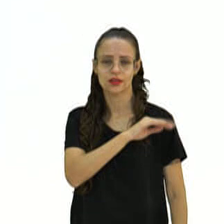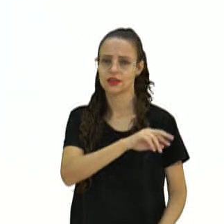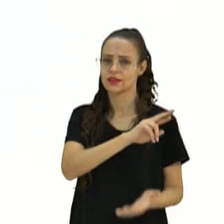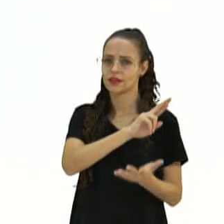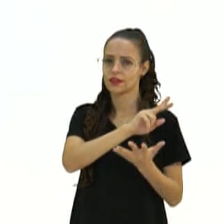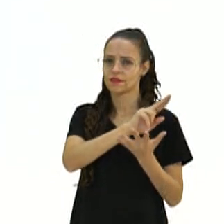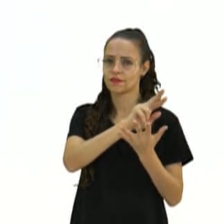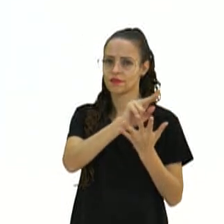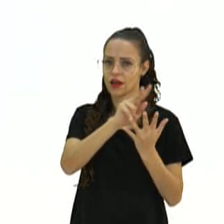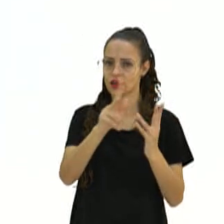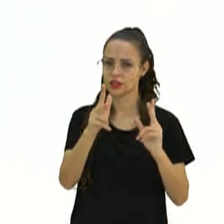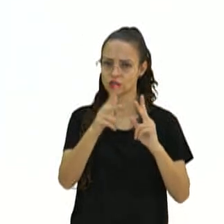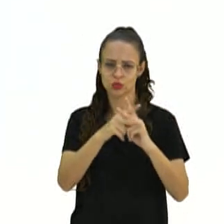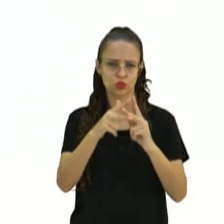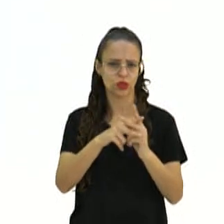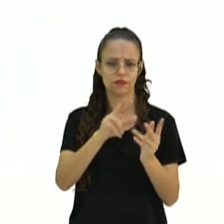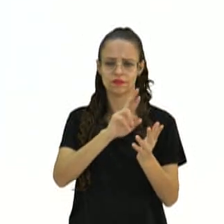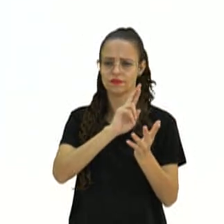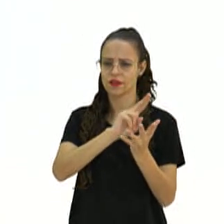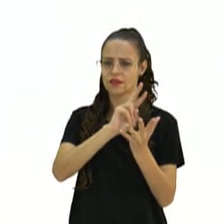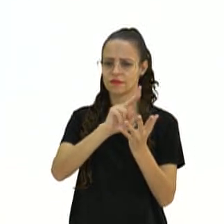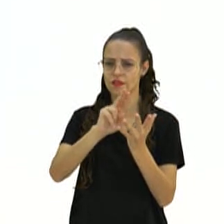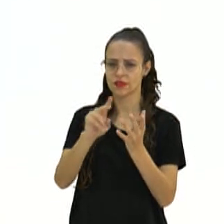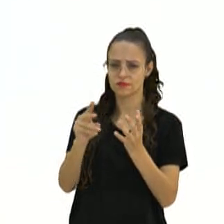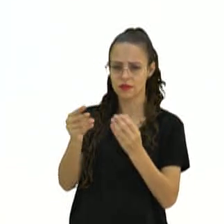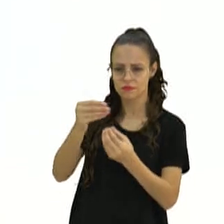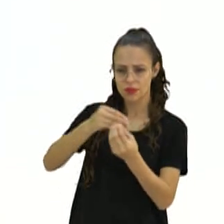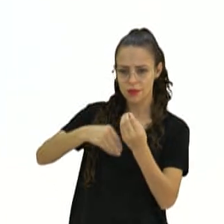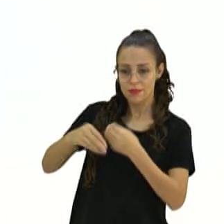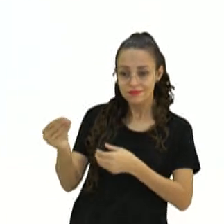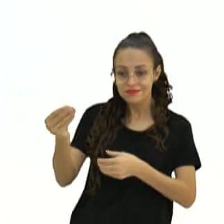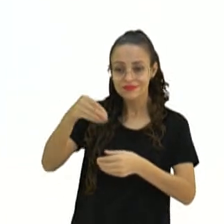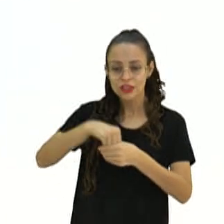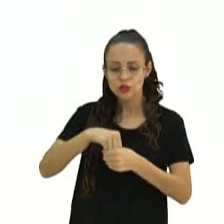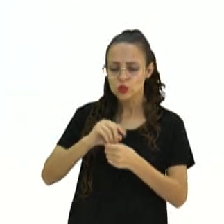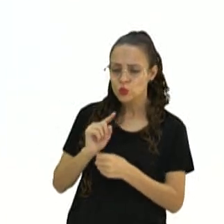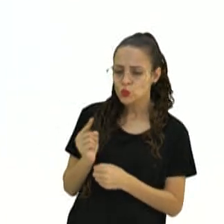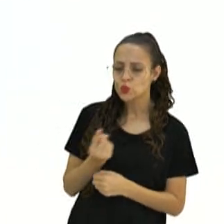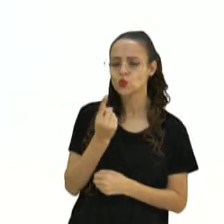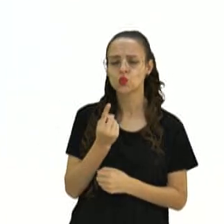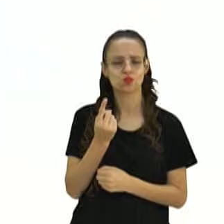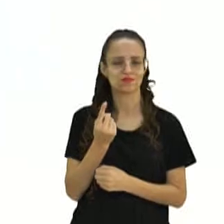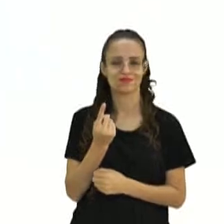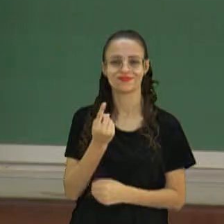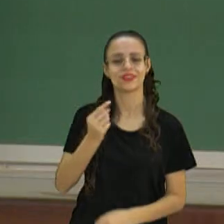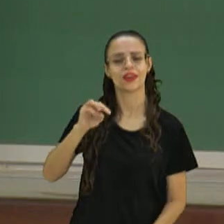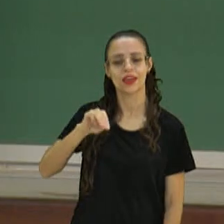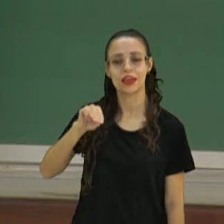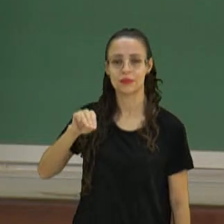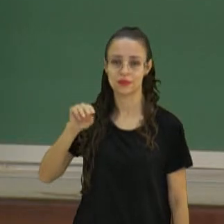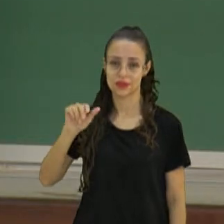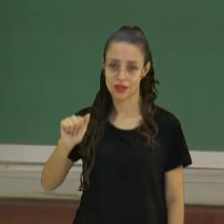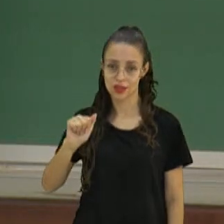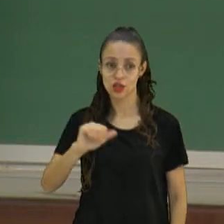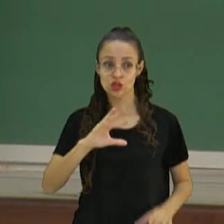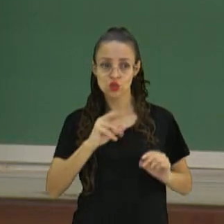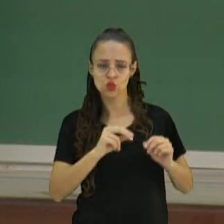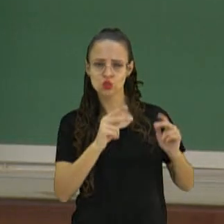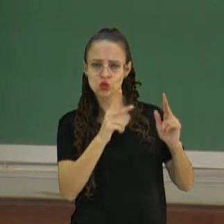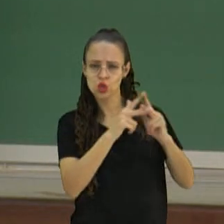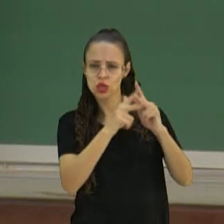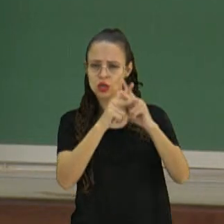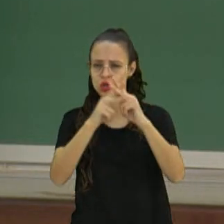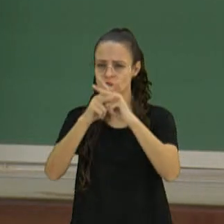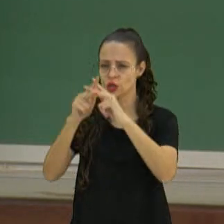seja, mistura os mais variados estilos em um único combate, né? Então, pega todas as lutas que nós vimos nas nossas aulas anteriores, né,